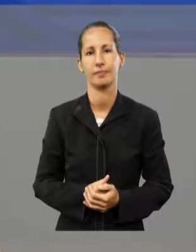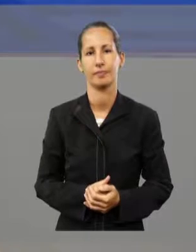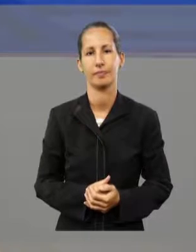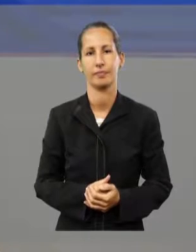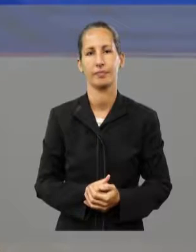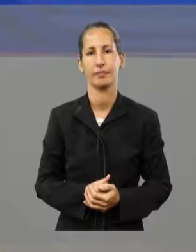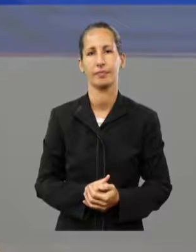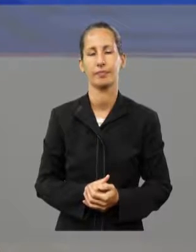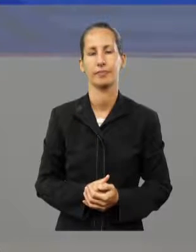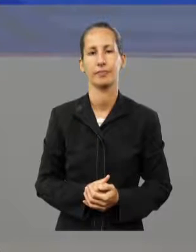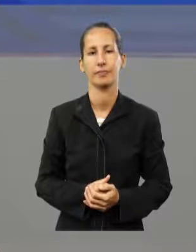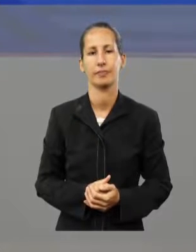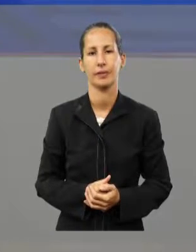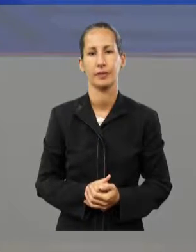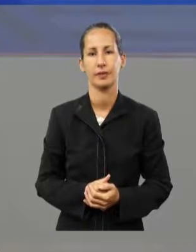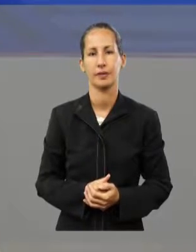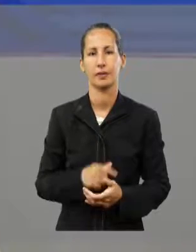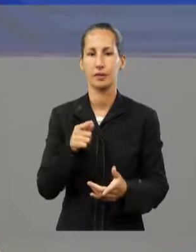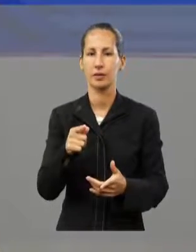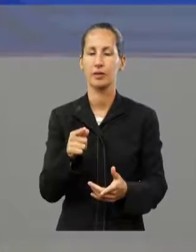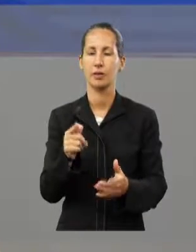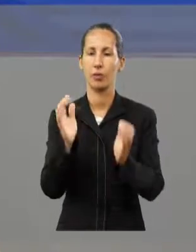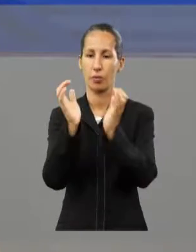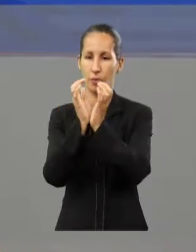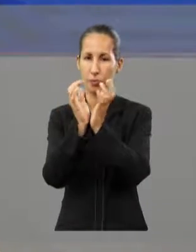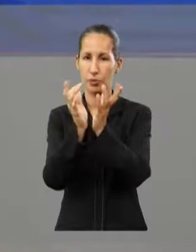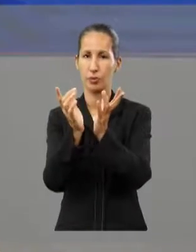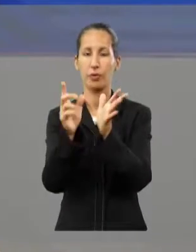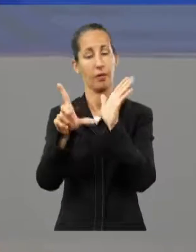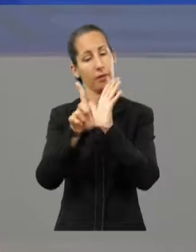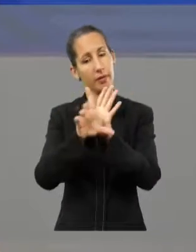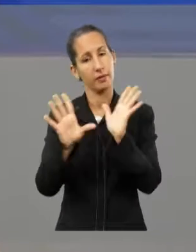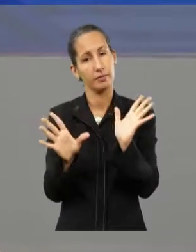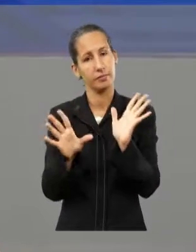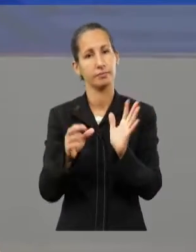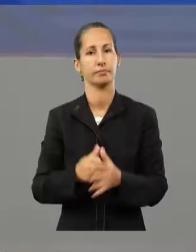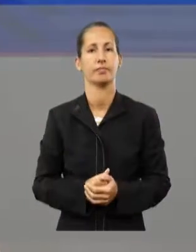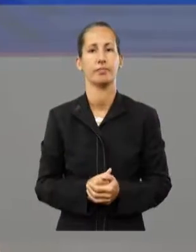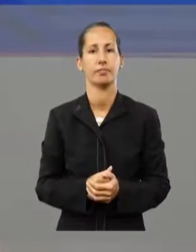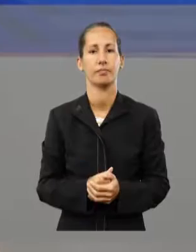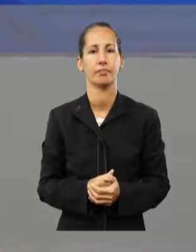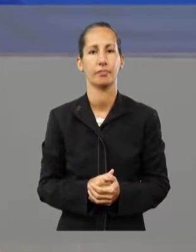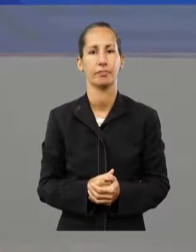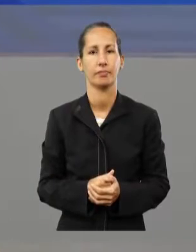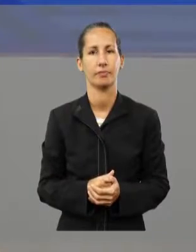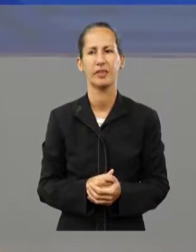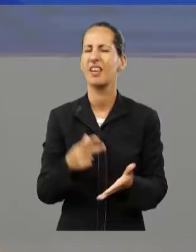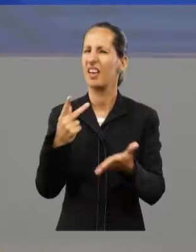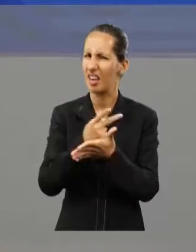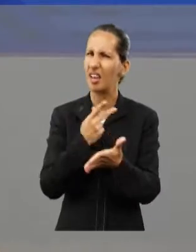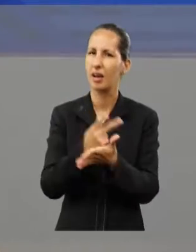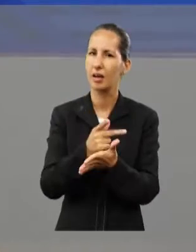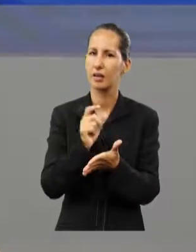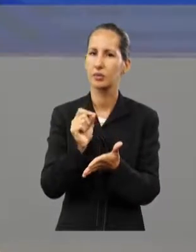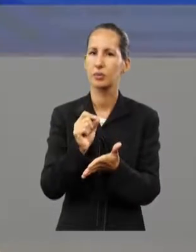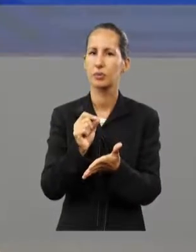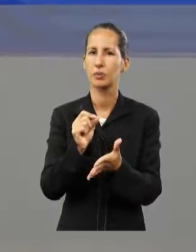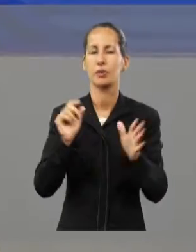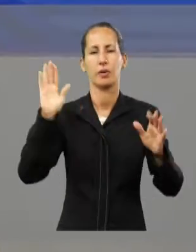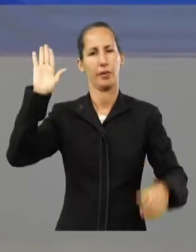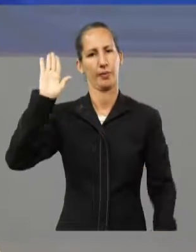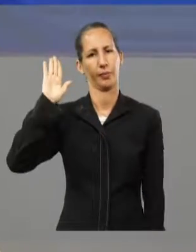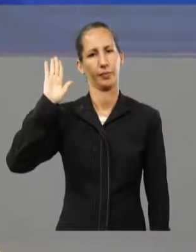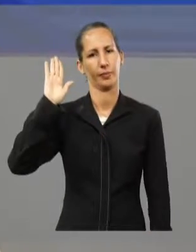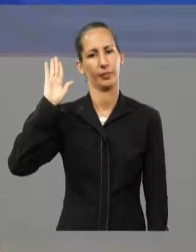A campanha eu ganhei. Mas tinha coligação. É lei, uma coisa que eu acho errada. Na próxima campanha vai acabar com a